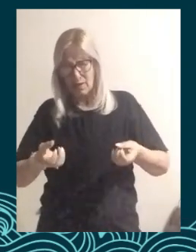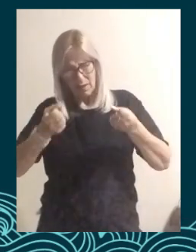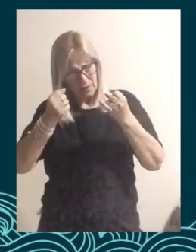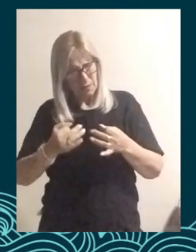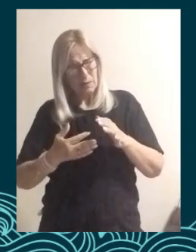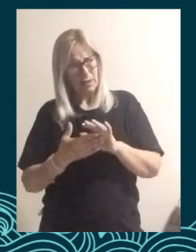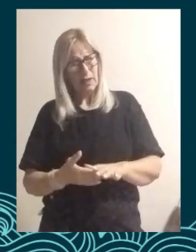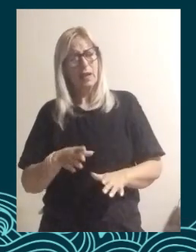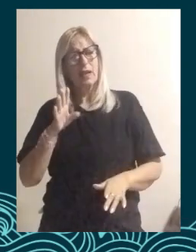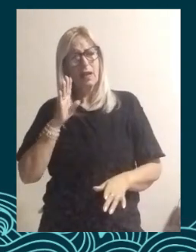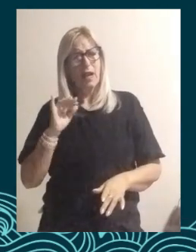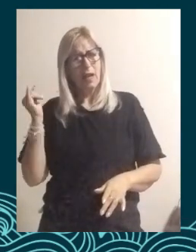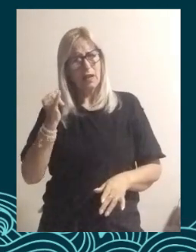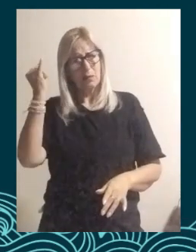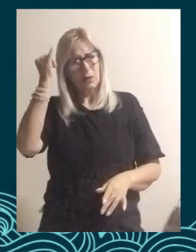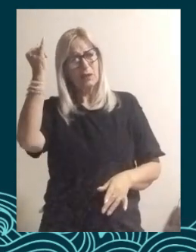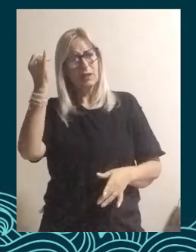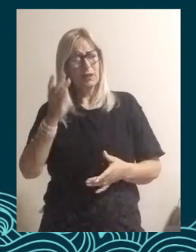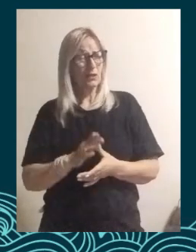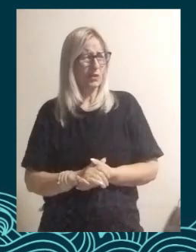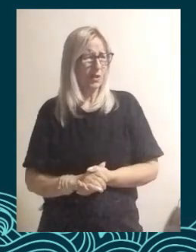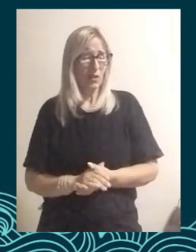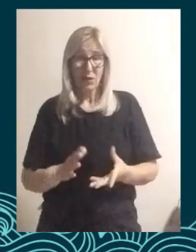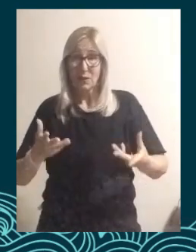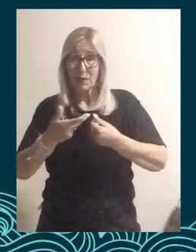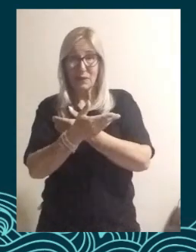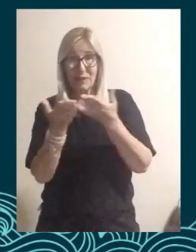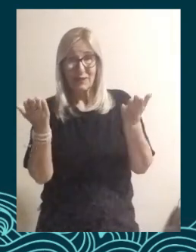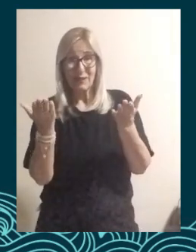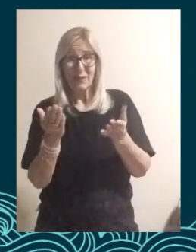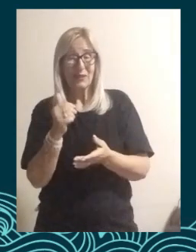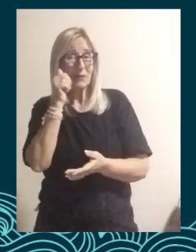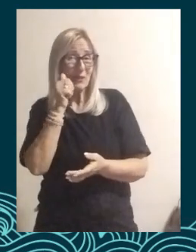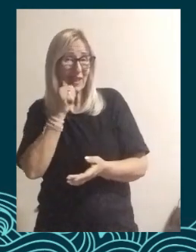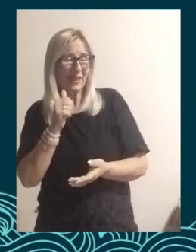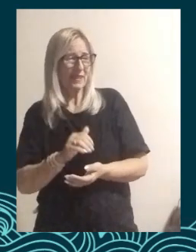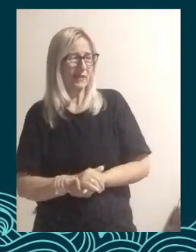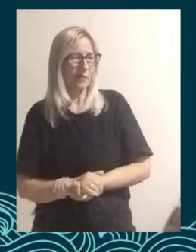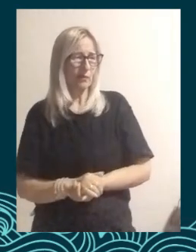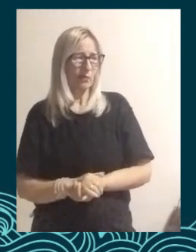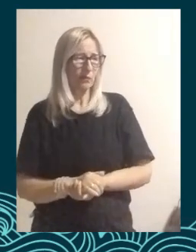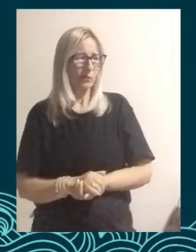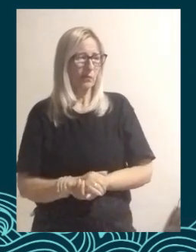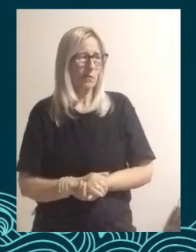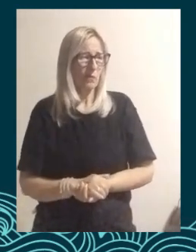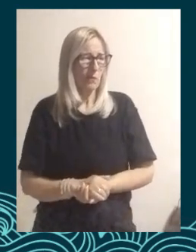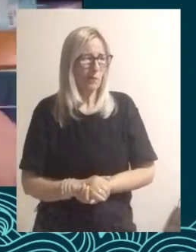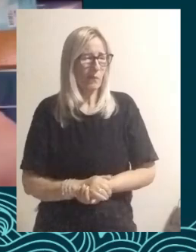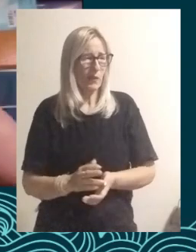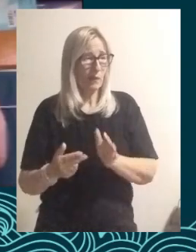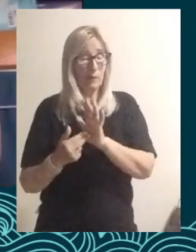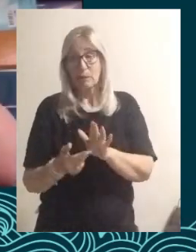né? Eu queria que você falasse um pouco sobre isso, que eu acho que isso também vai ser importante para todas nós.